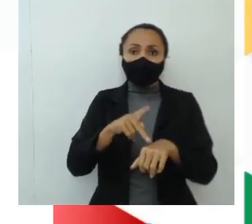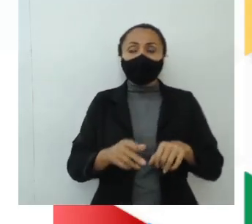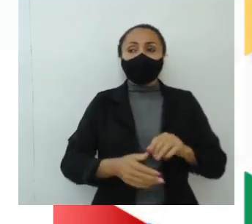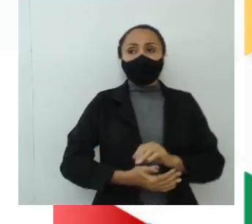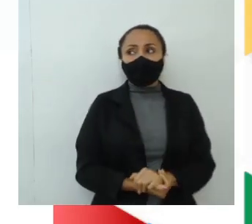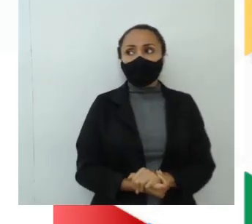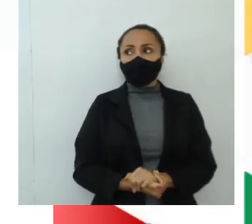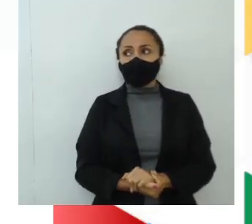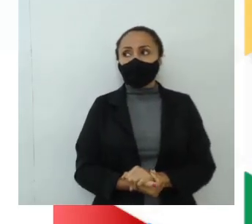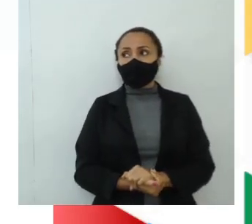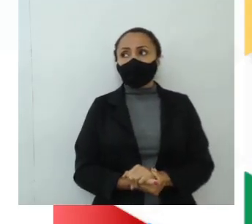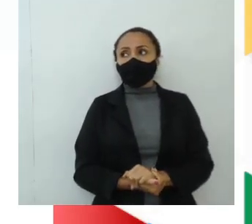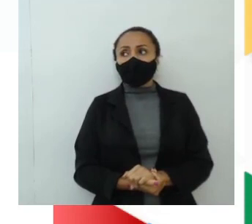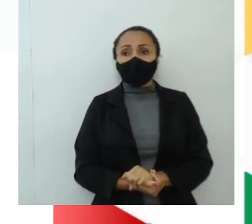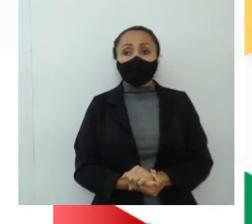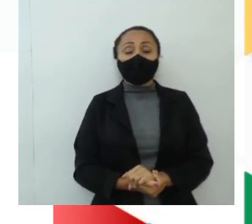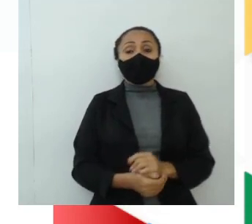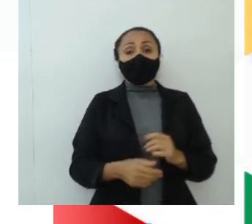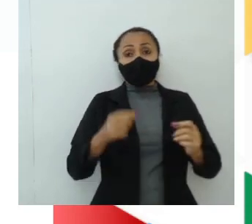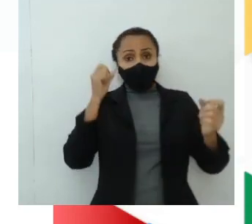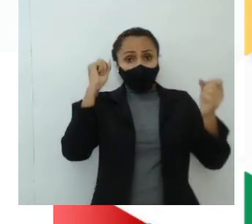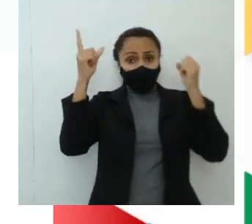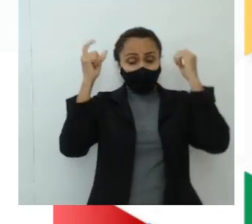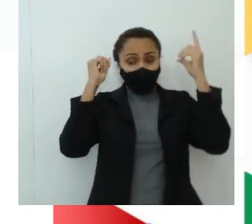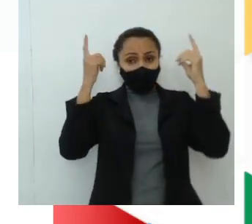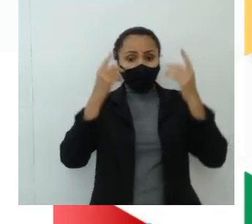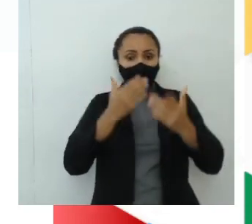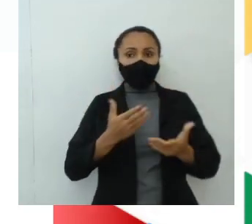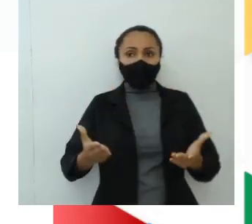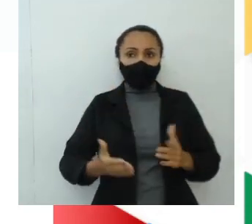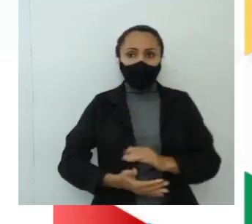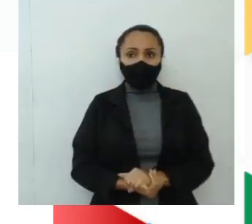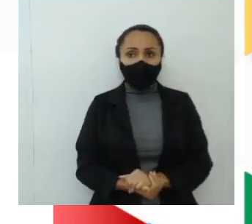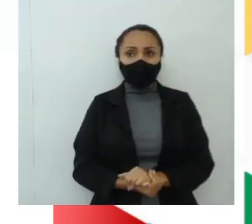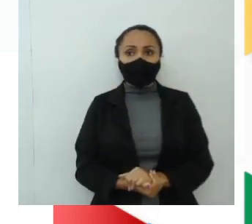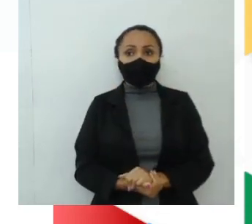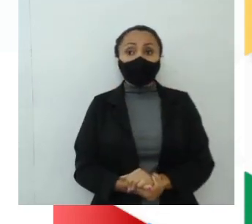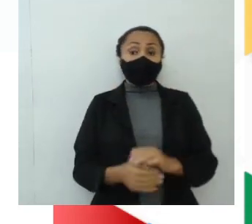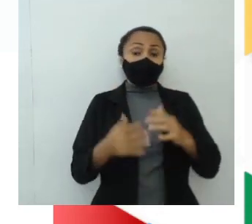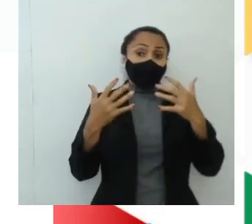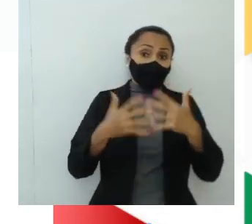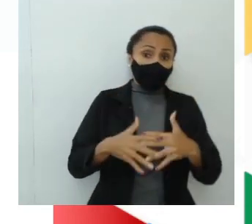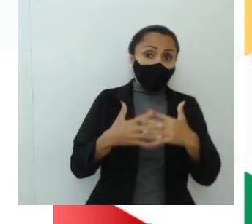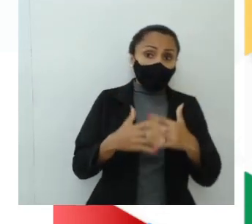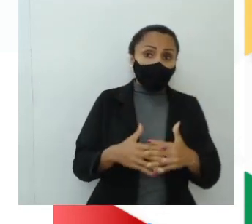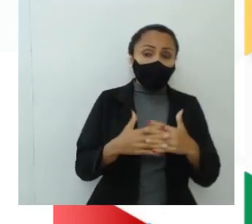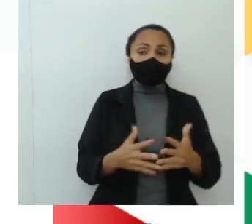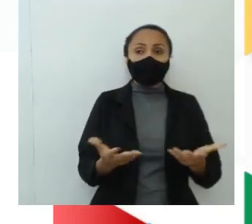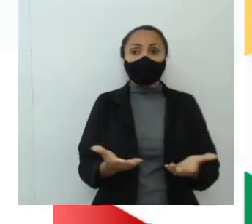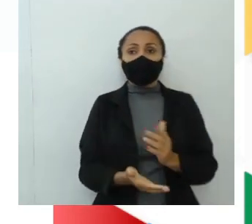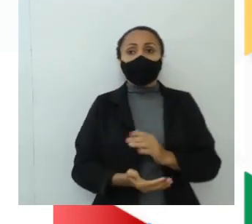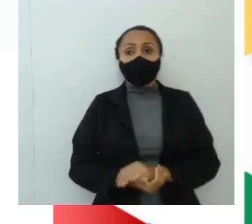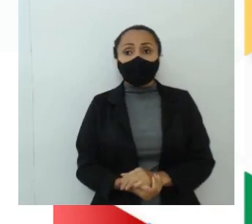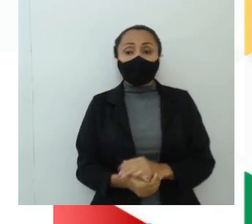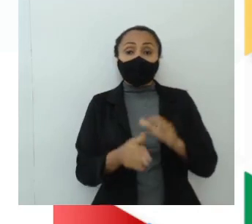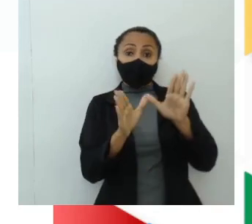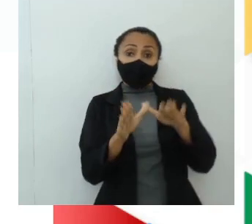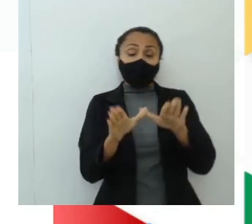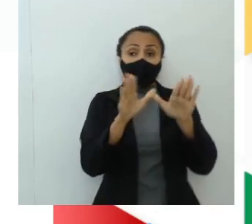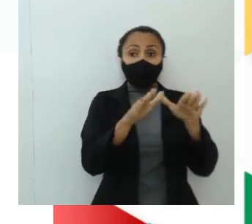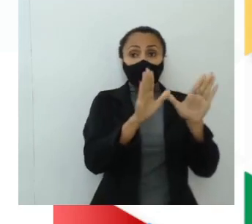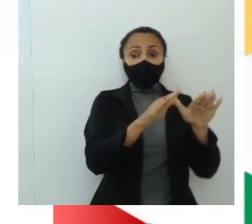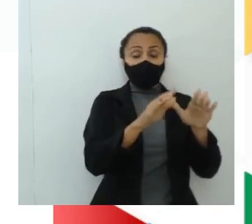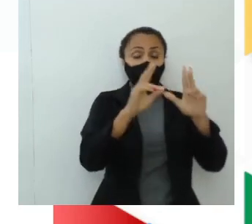com a ideia de simetria. E a confusão que dá, né? Porque você está vendo pássaros